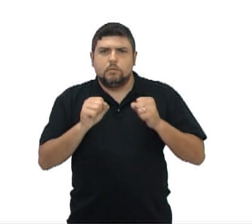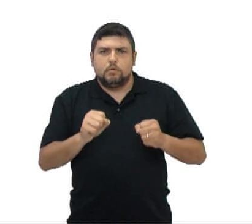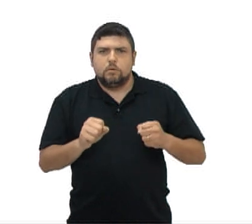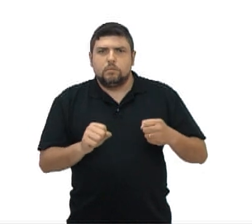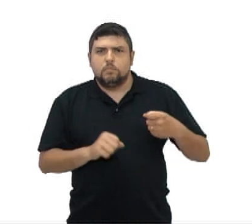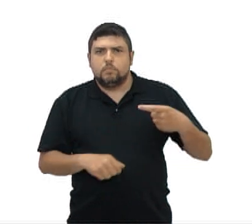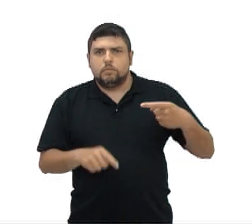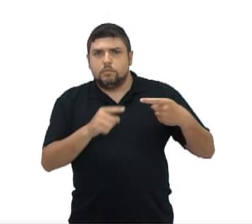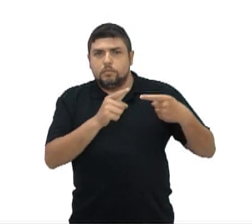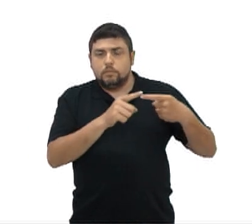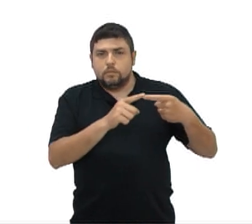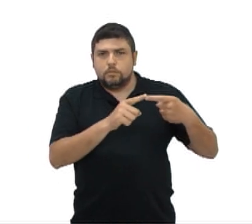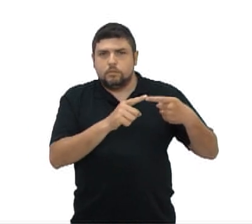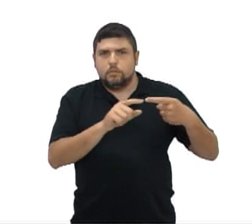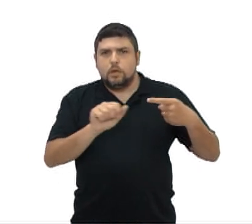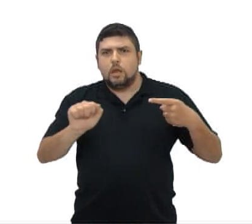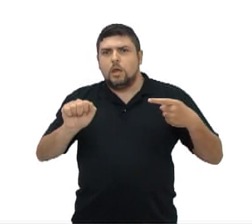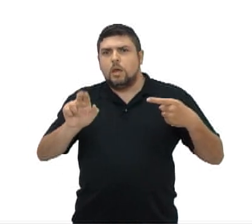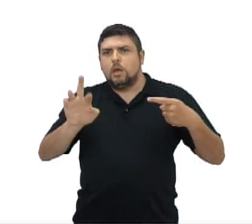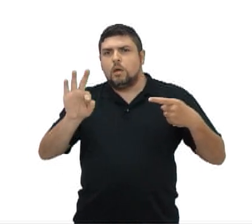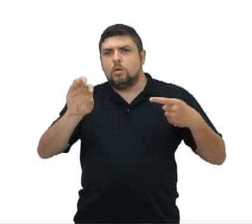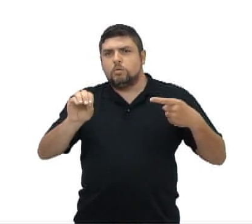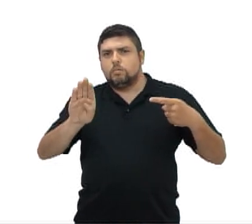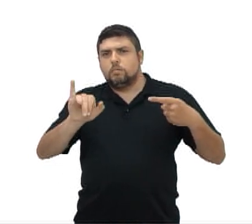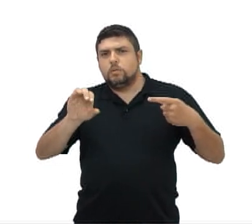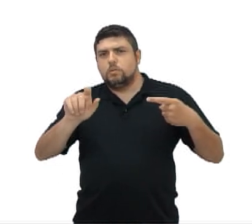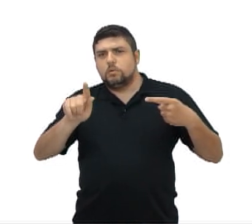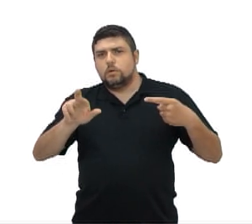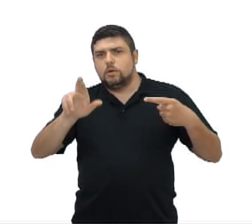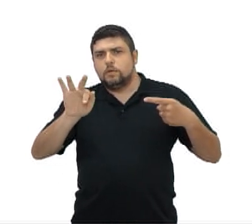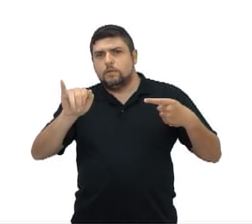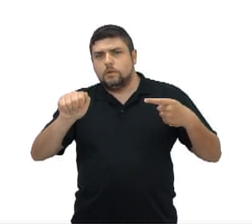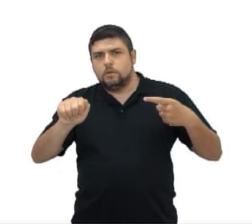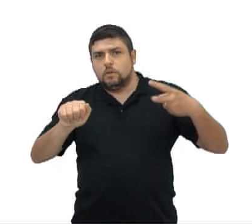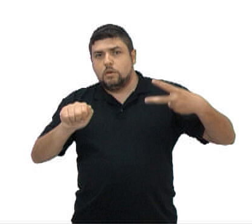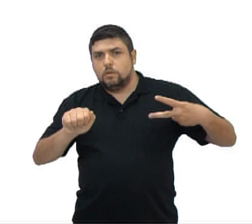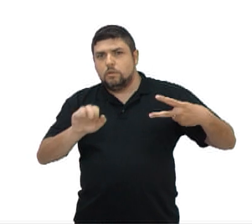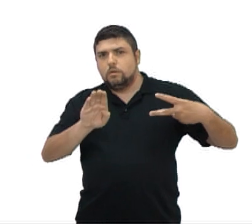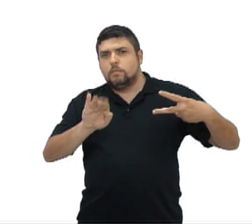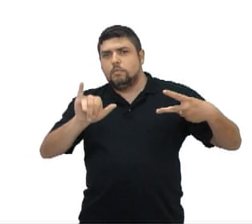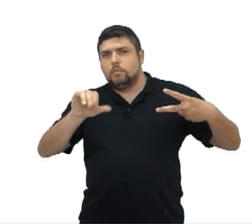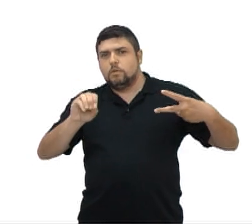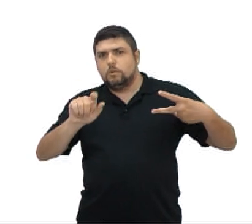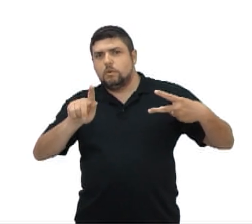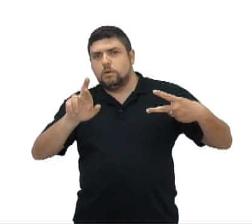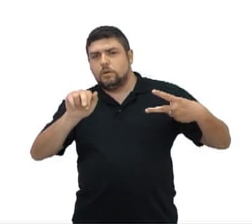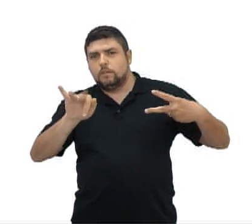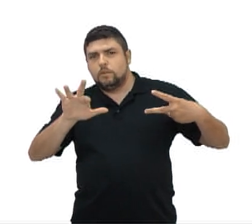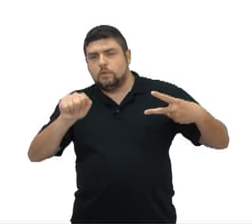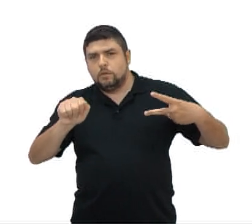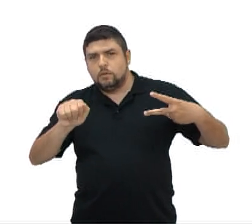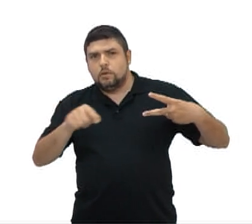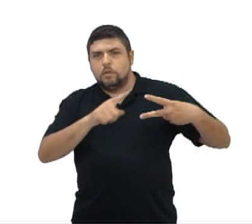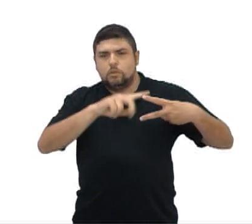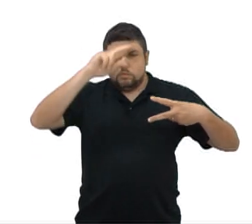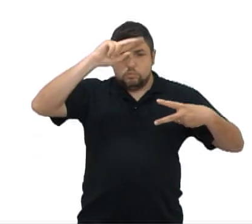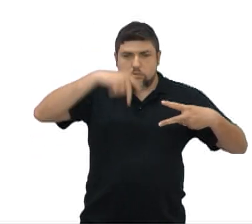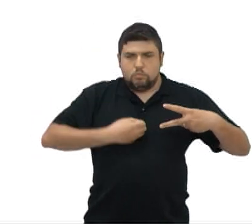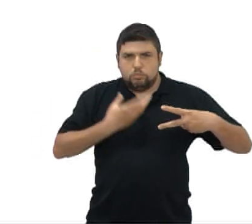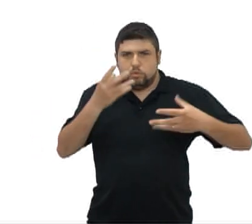primeira proposta, autobiografia, segunda proposta, biografia. Então, qual dessas duas